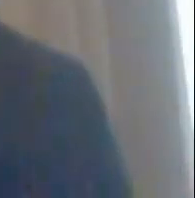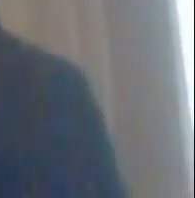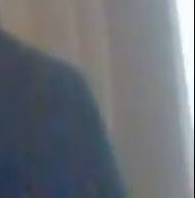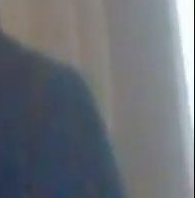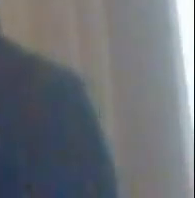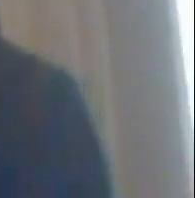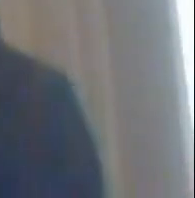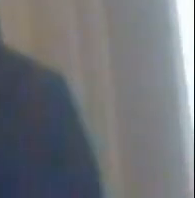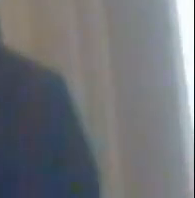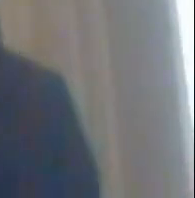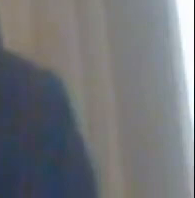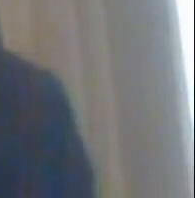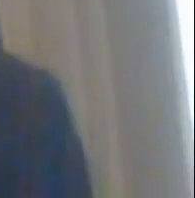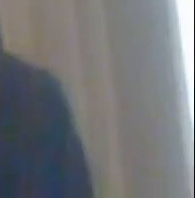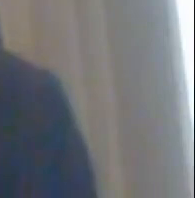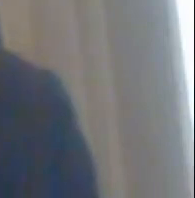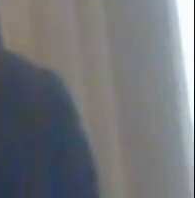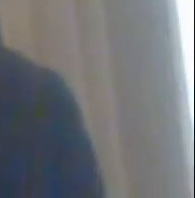bem?